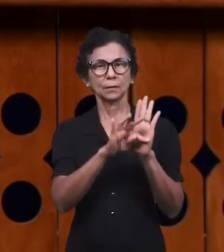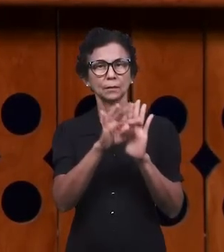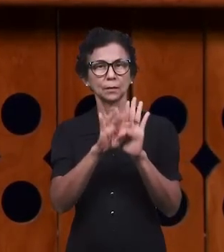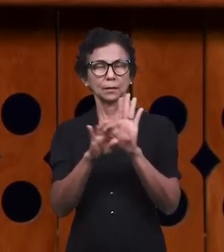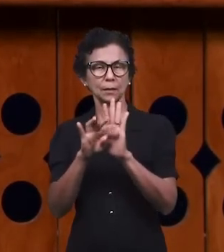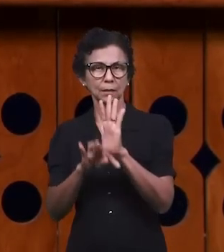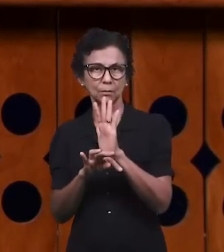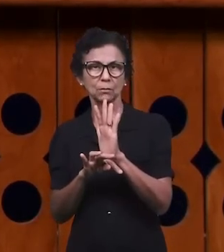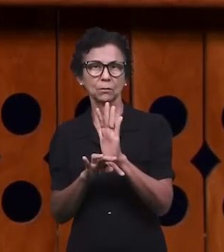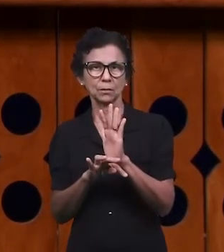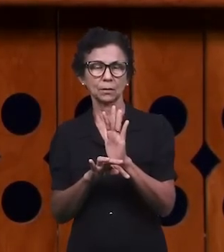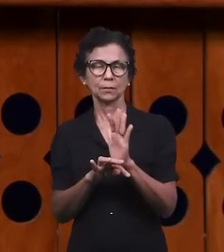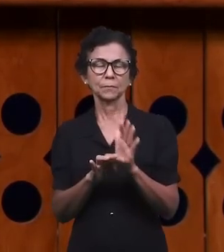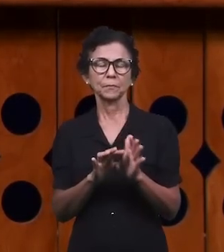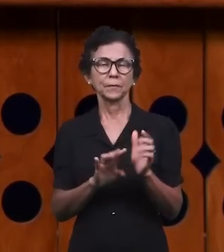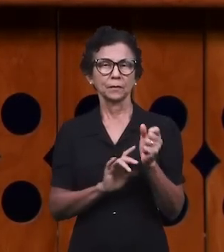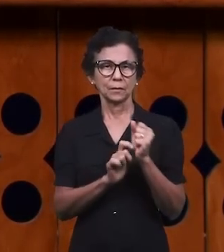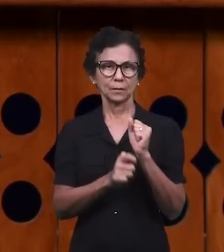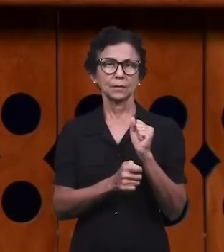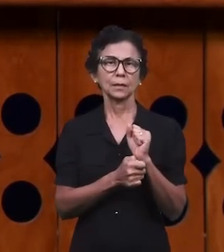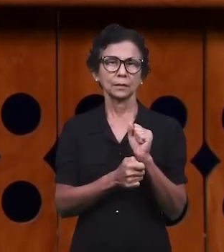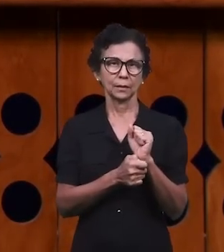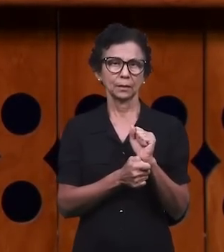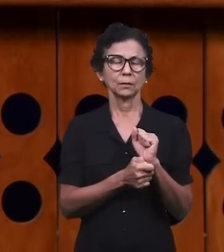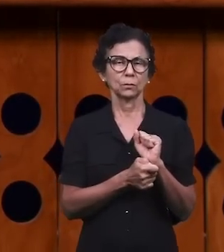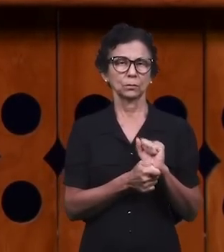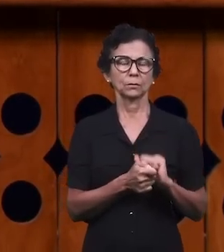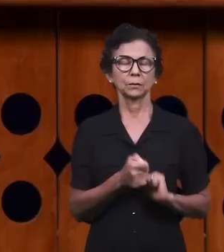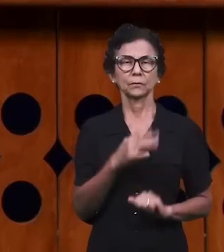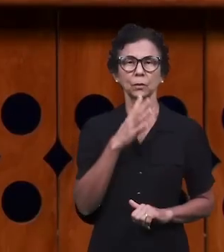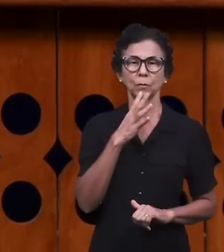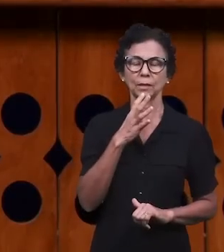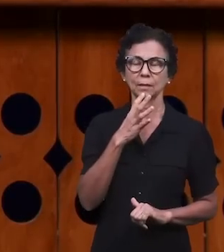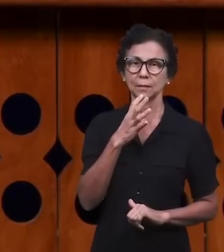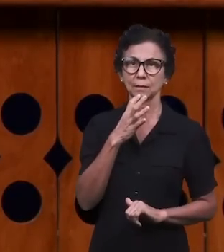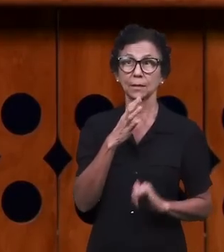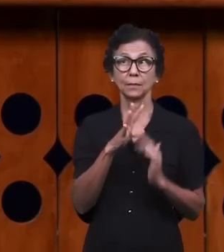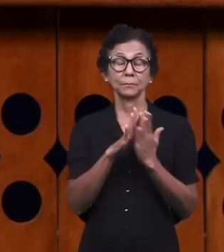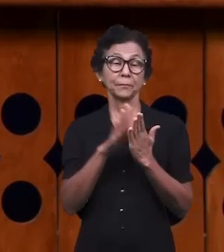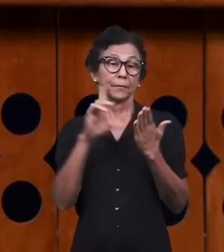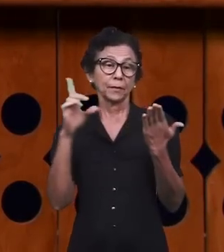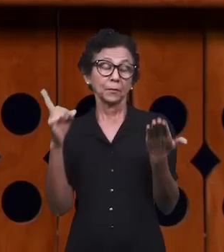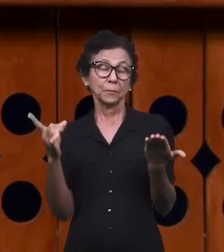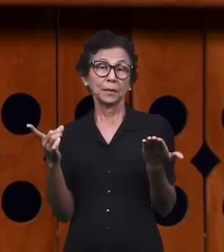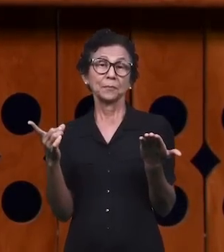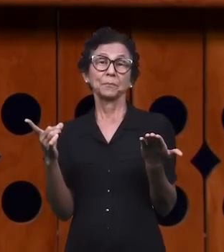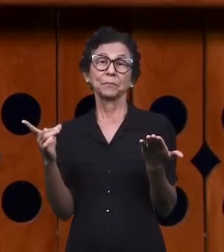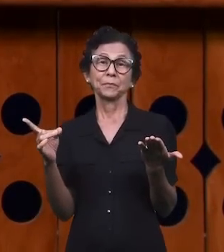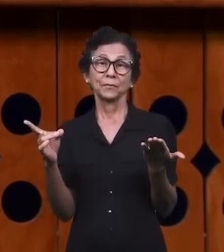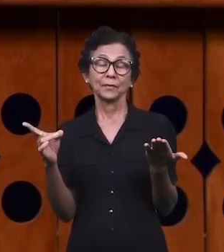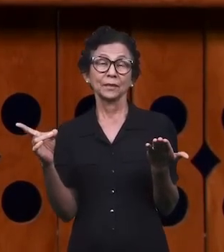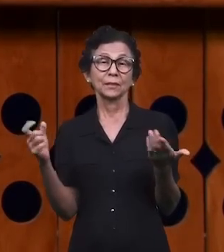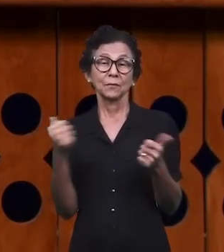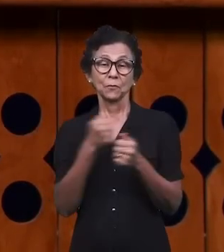outras mensagens ali, tem outros segredos, tem outros mistérios, e a Bíblia está desse jeito, cheia de